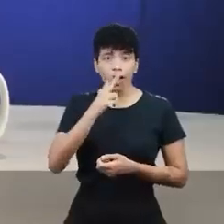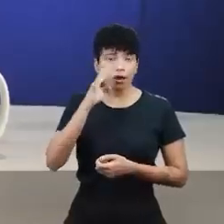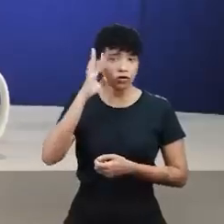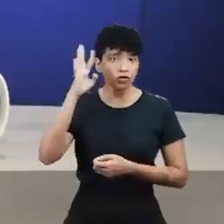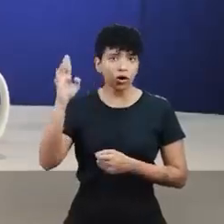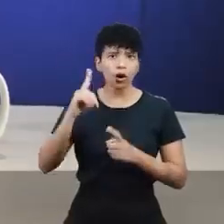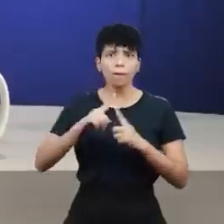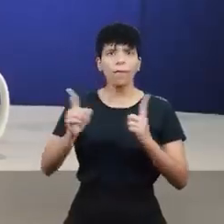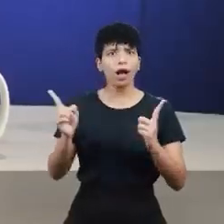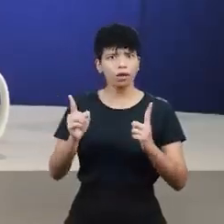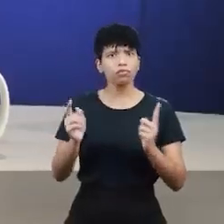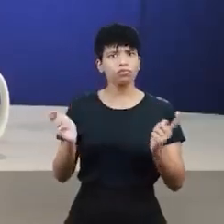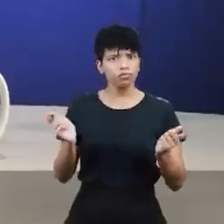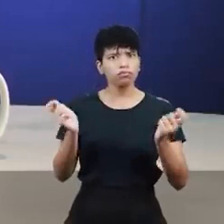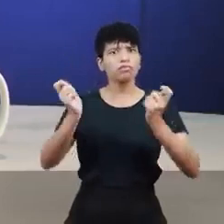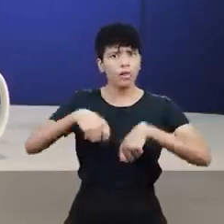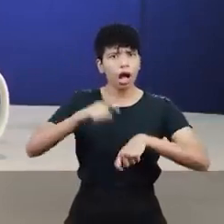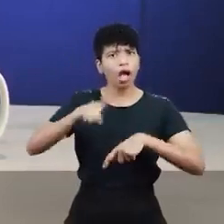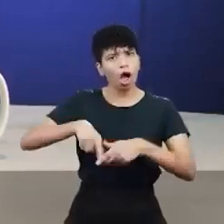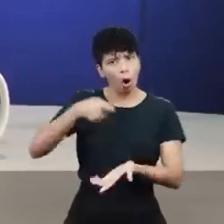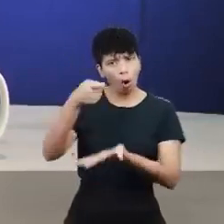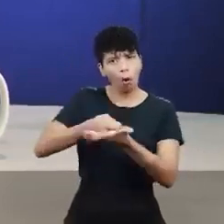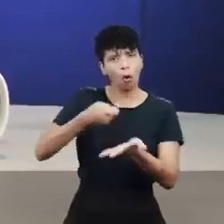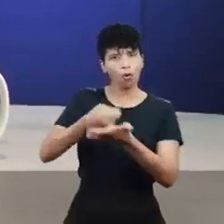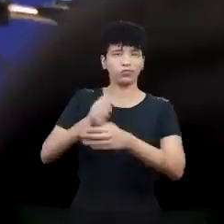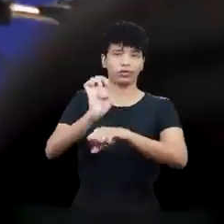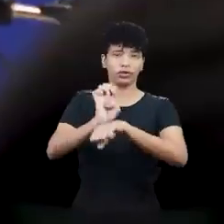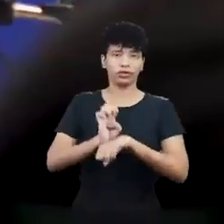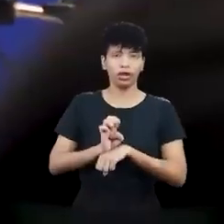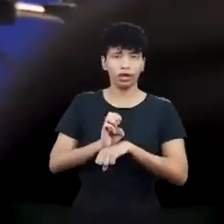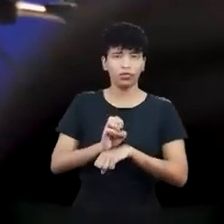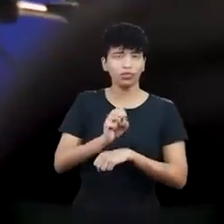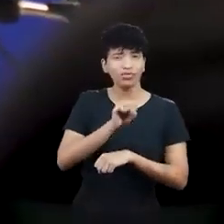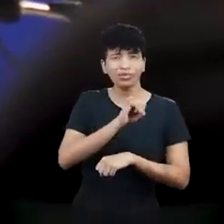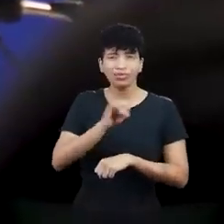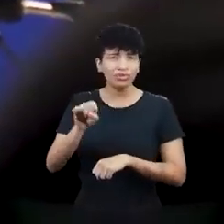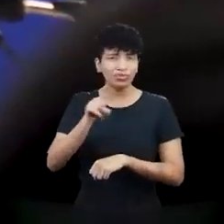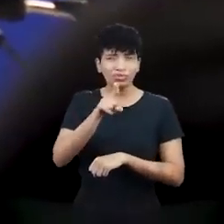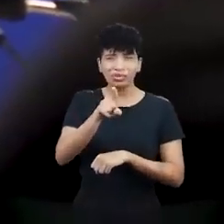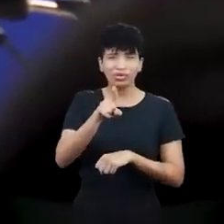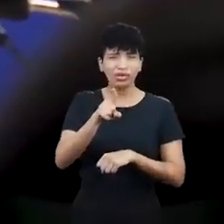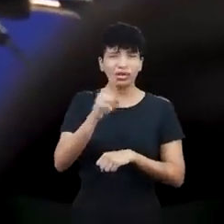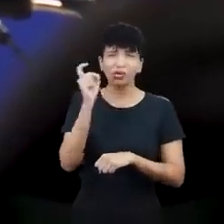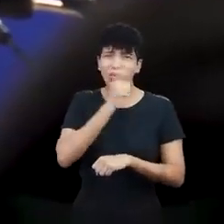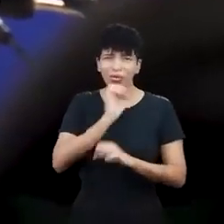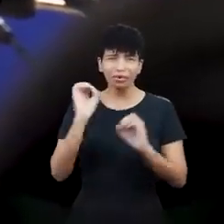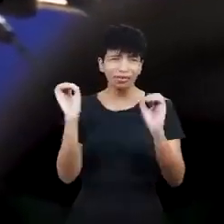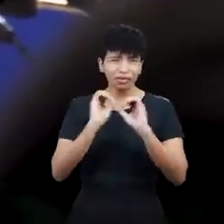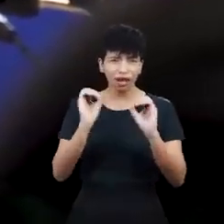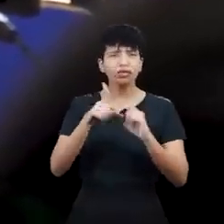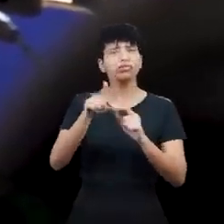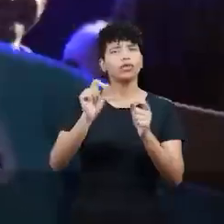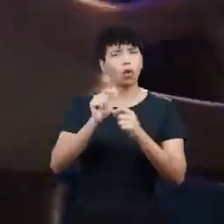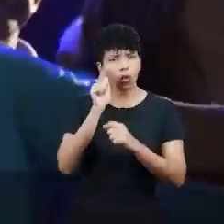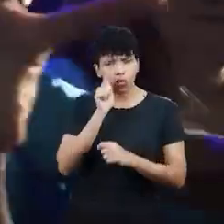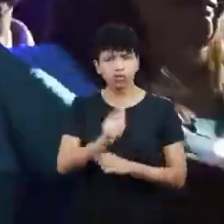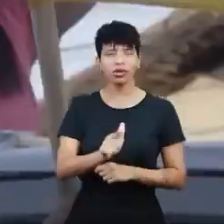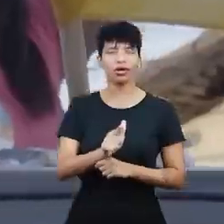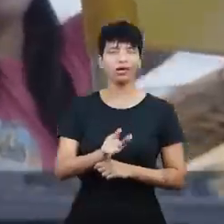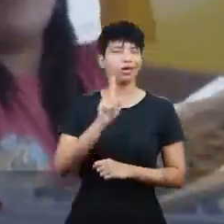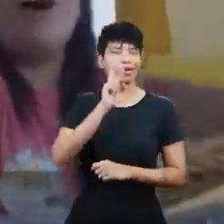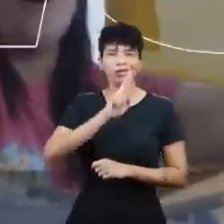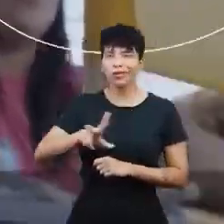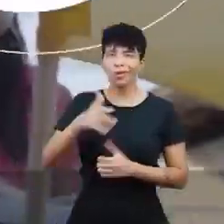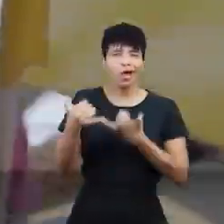parece impossível? Não. Isso é obrigação de Estado. Quando você não rouba, quando você não desvia, quando você não mente, não engana, você faz. Não